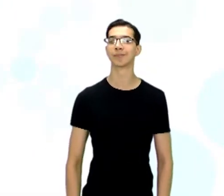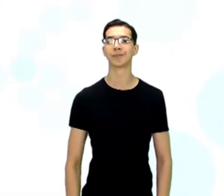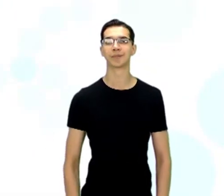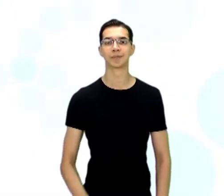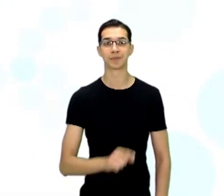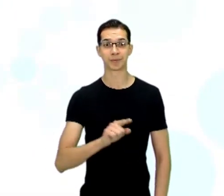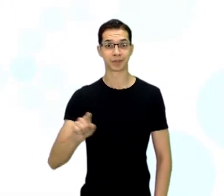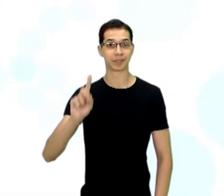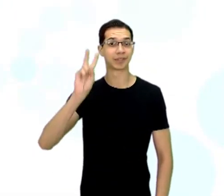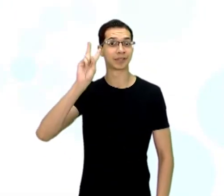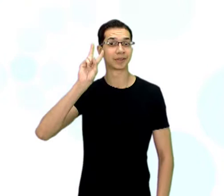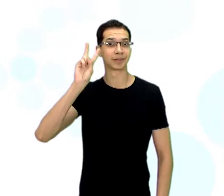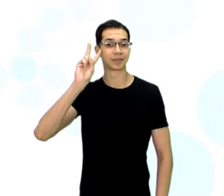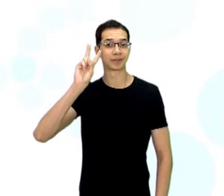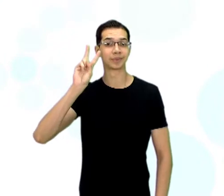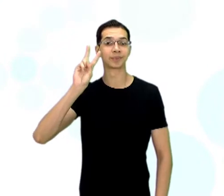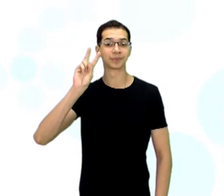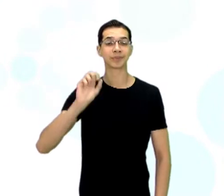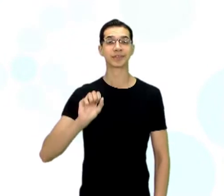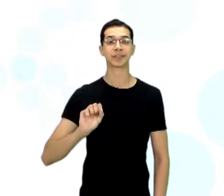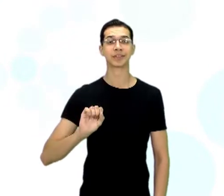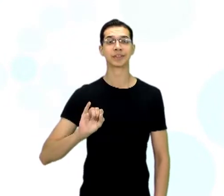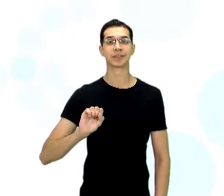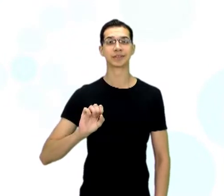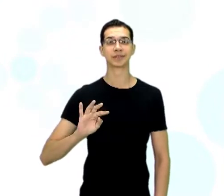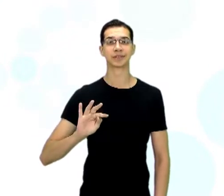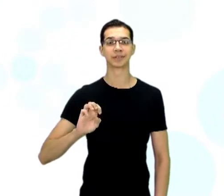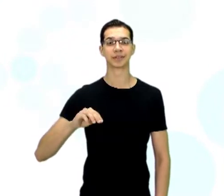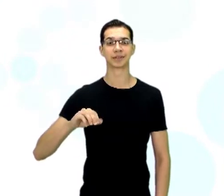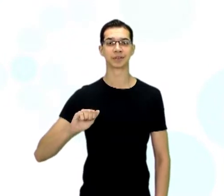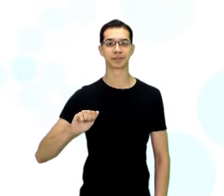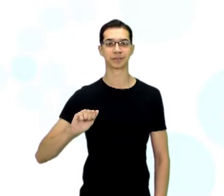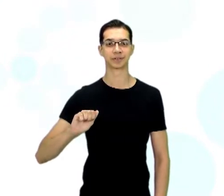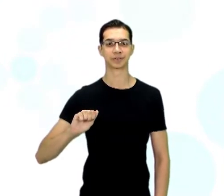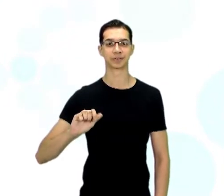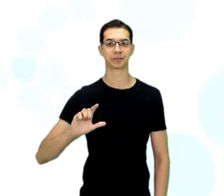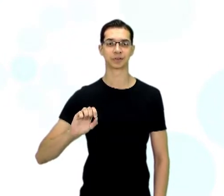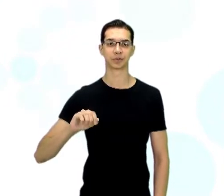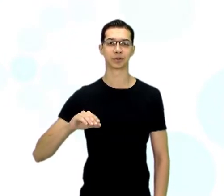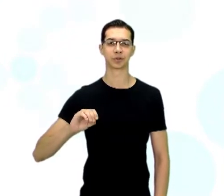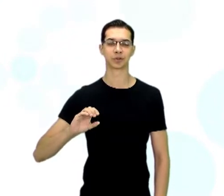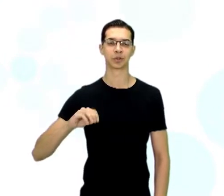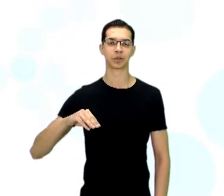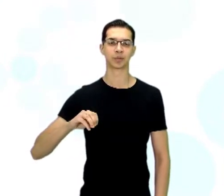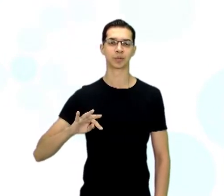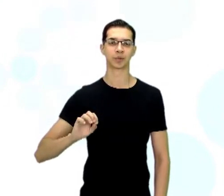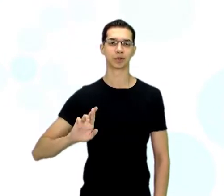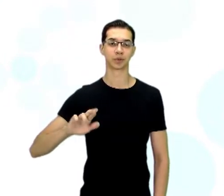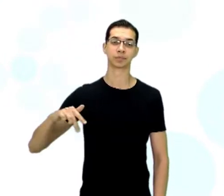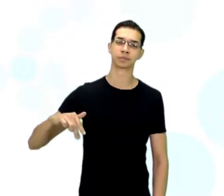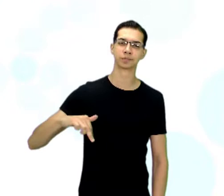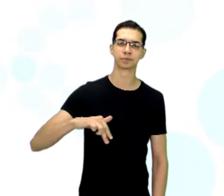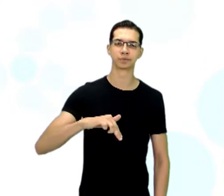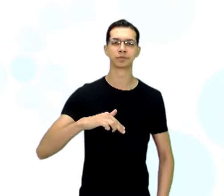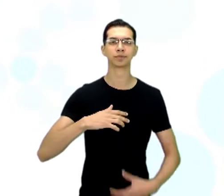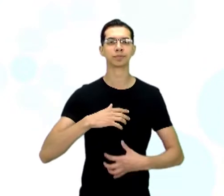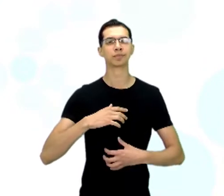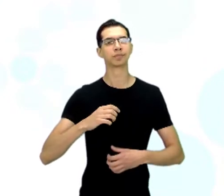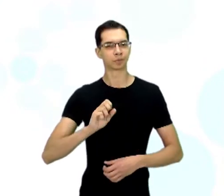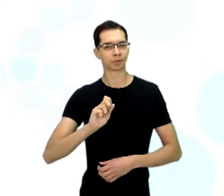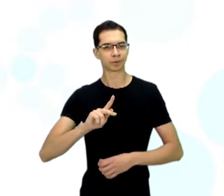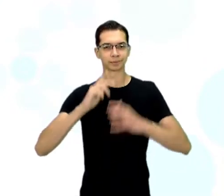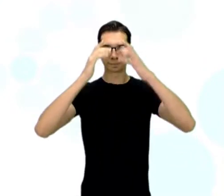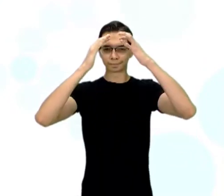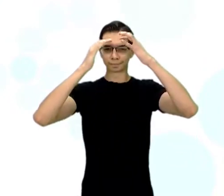o sistema locomotor. Esse é o título da nossa aula de hoje para vocês. Eu sou a